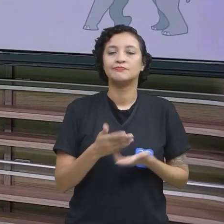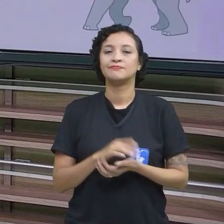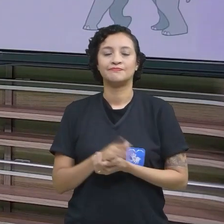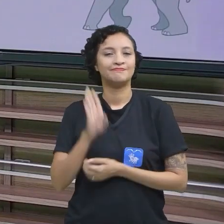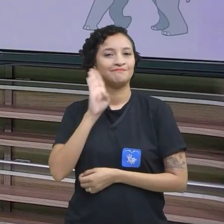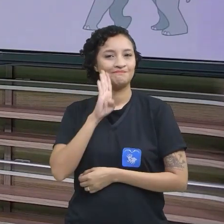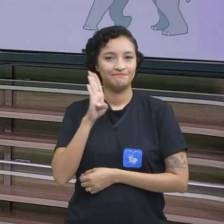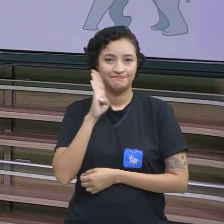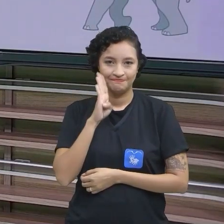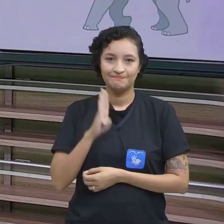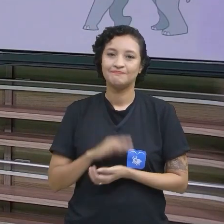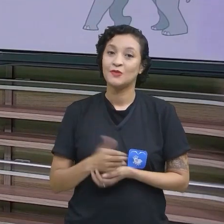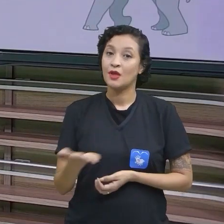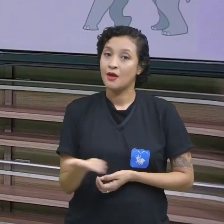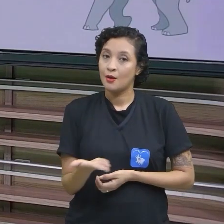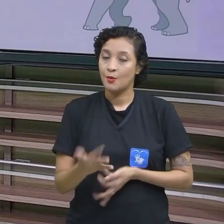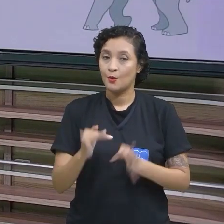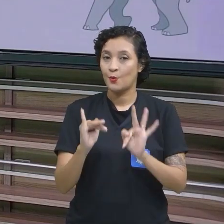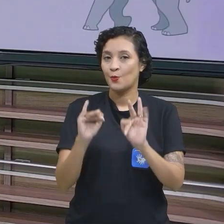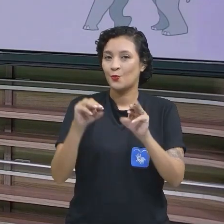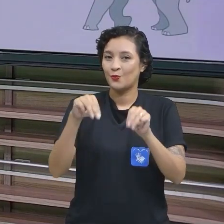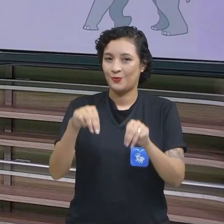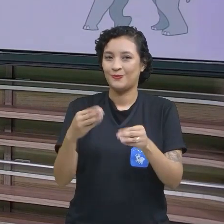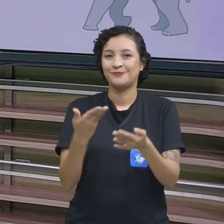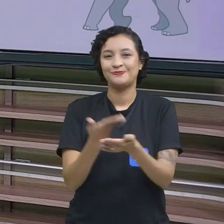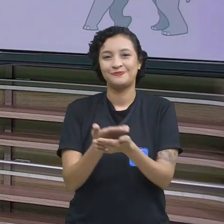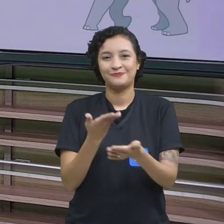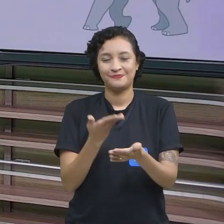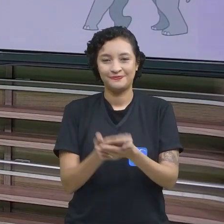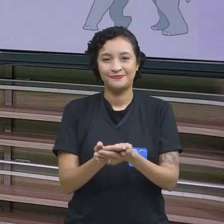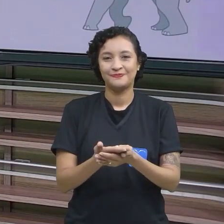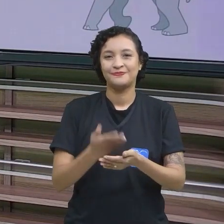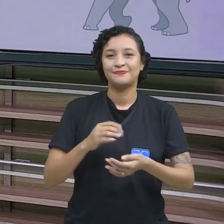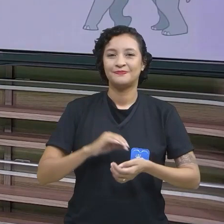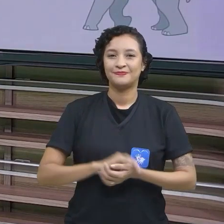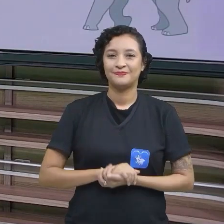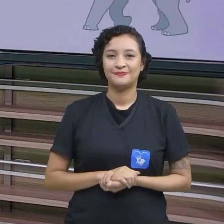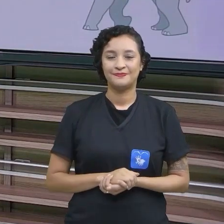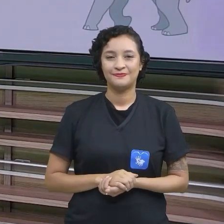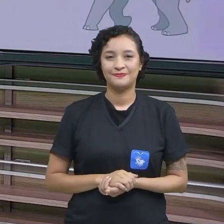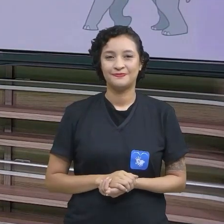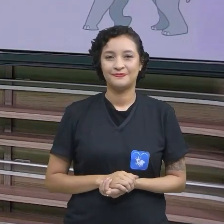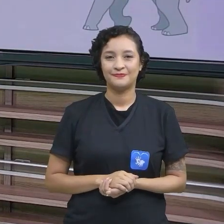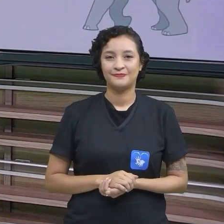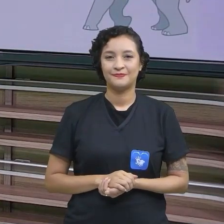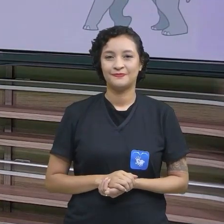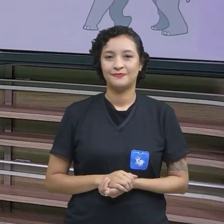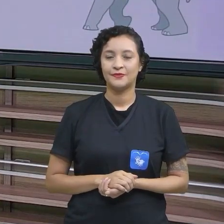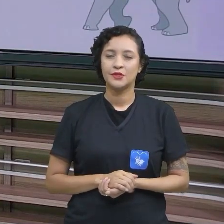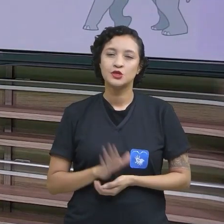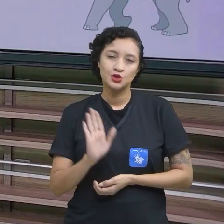legal. Agora nós vamos para as nossas considerações finais.